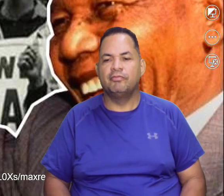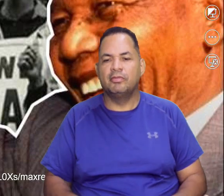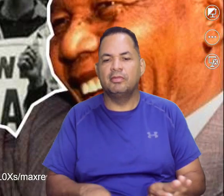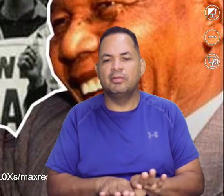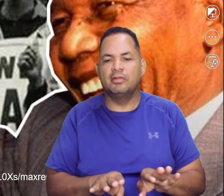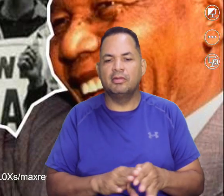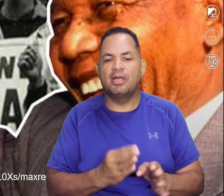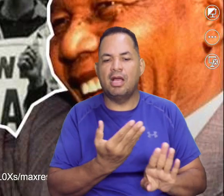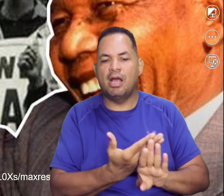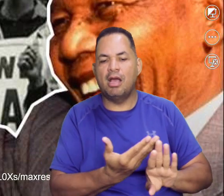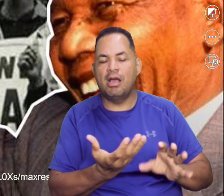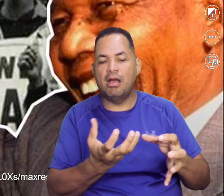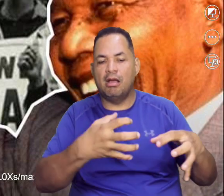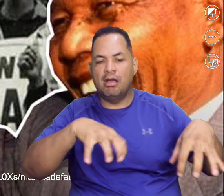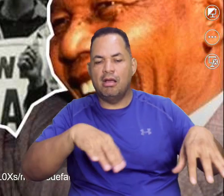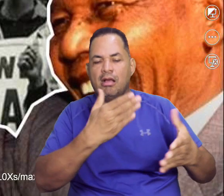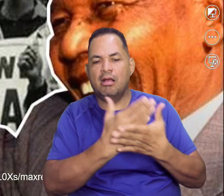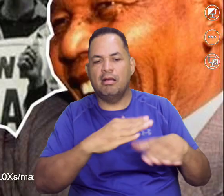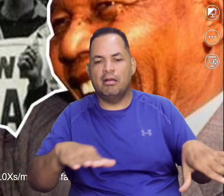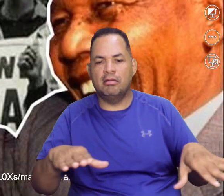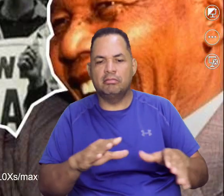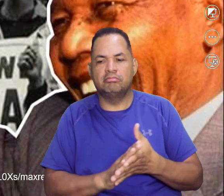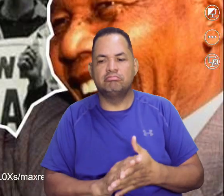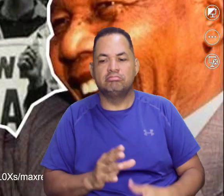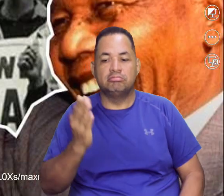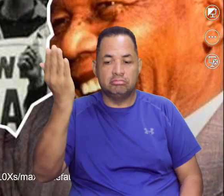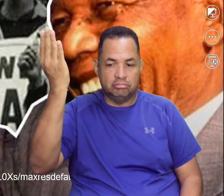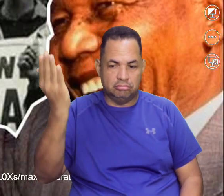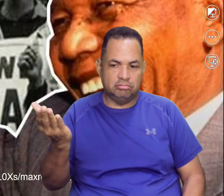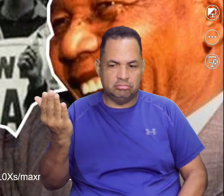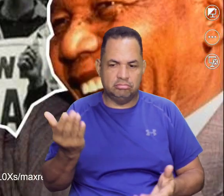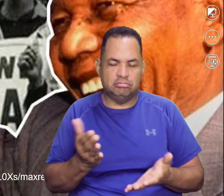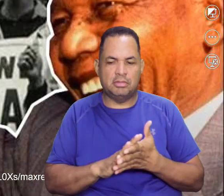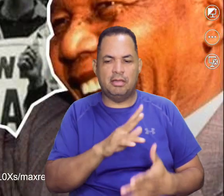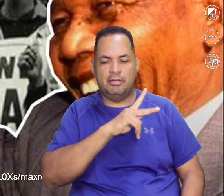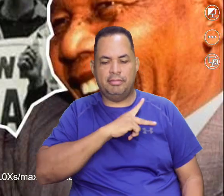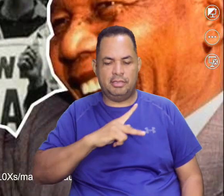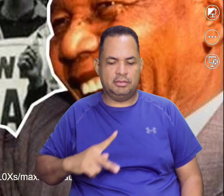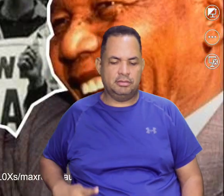acaba definitivamente quando o Mandela chega ao poder em